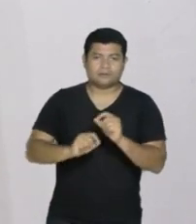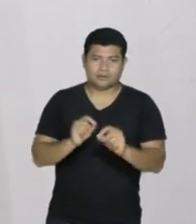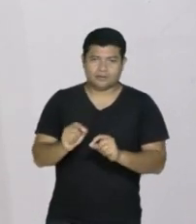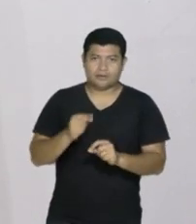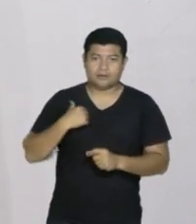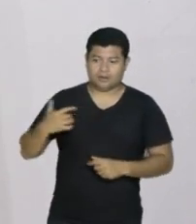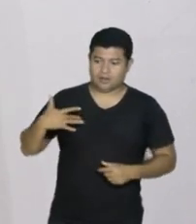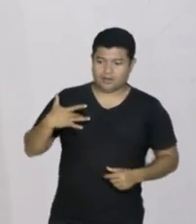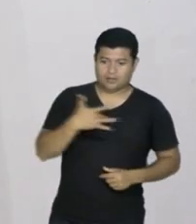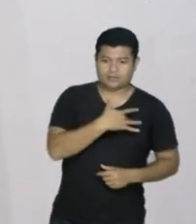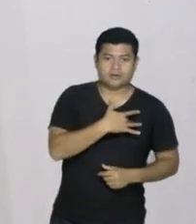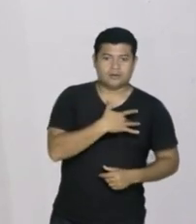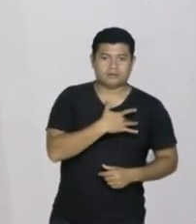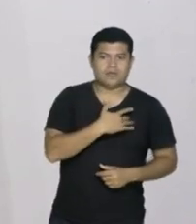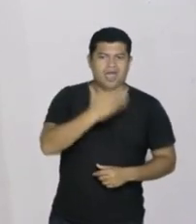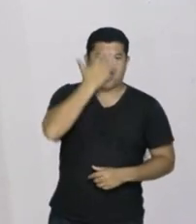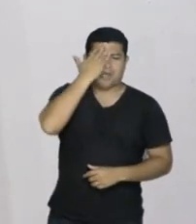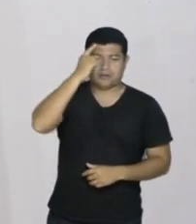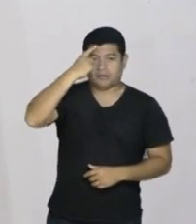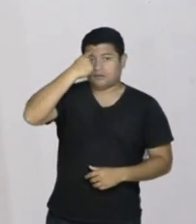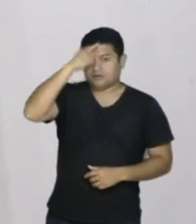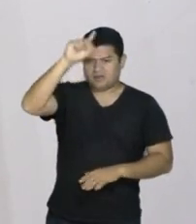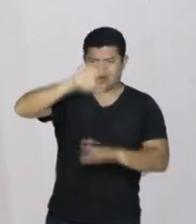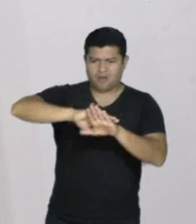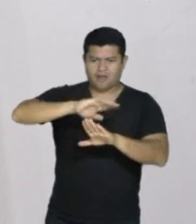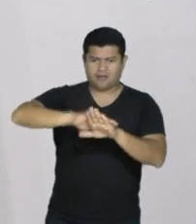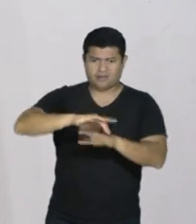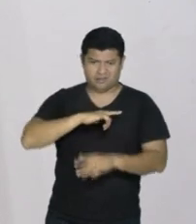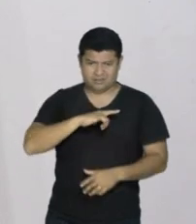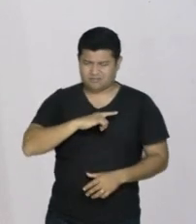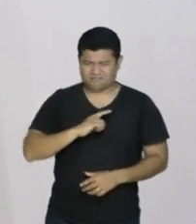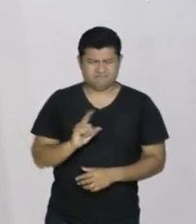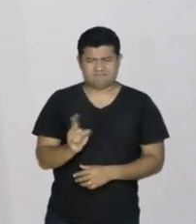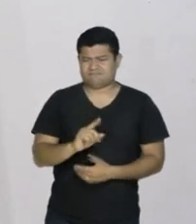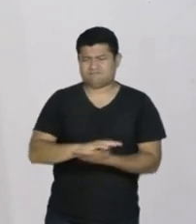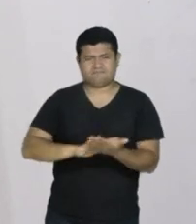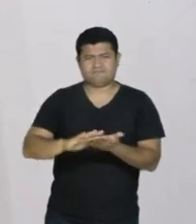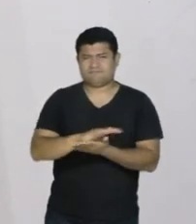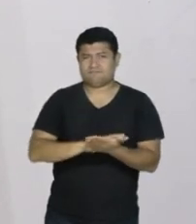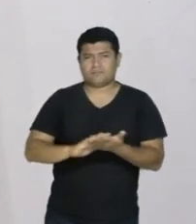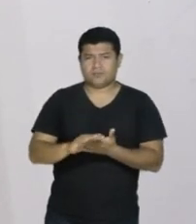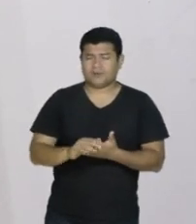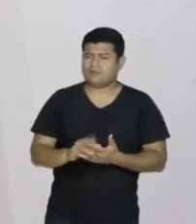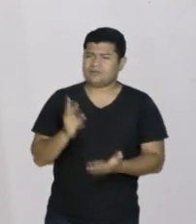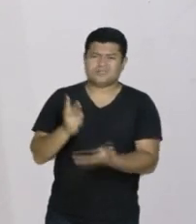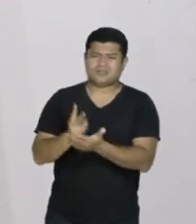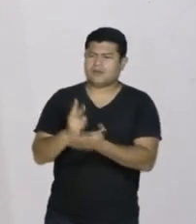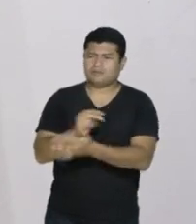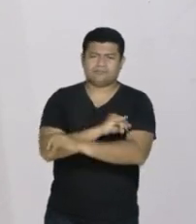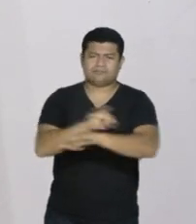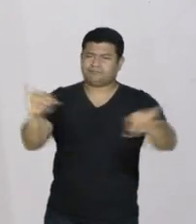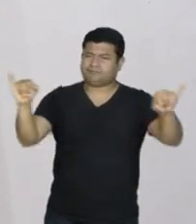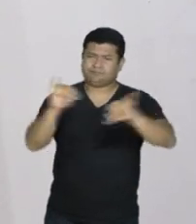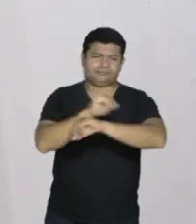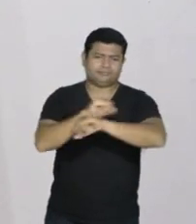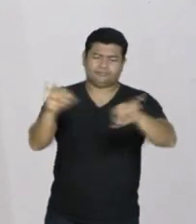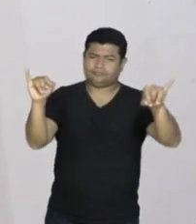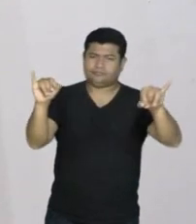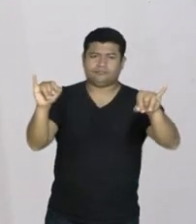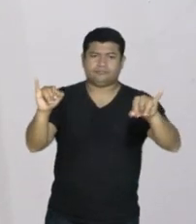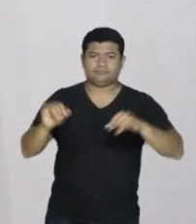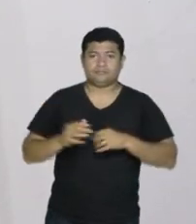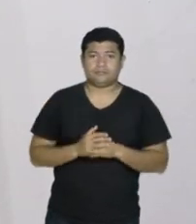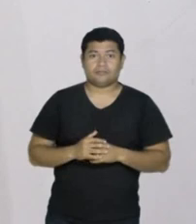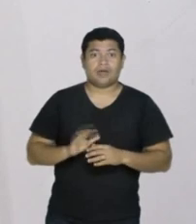não tem ideologia eu sempre preguei isso saúde não tem ideologia é para todos para todo mundo né mas até